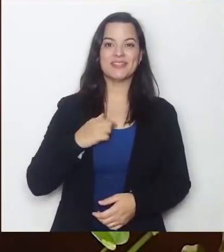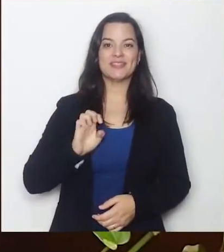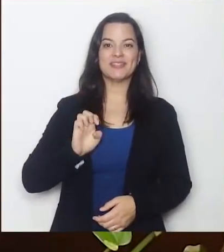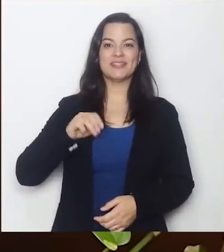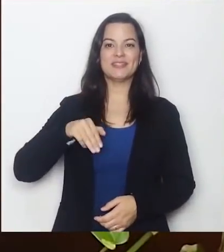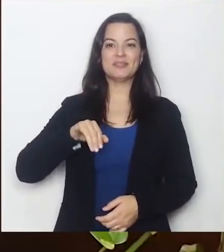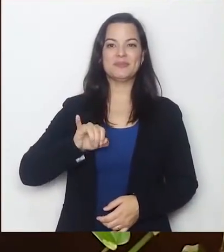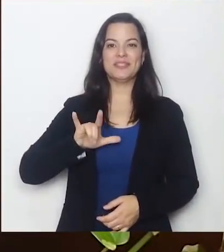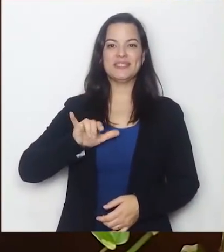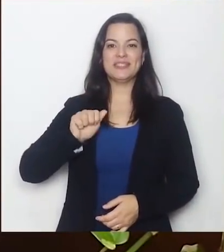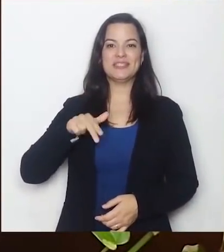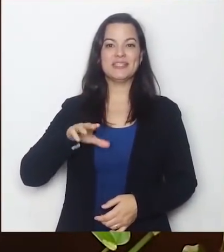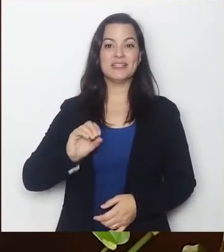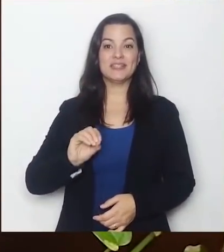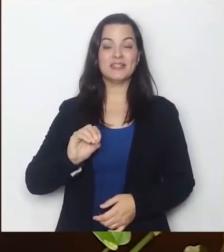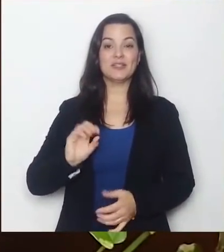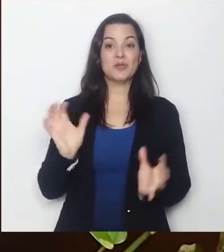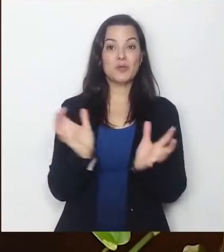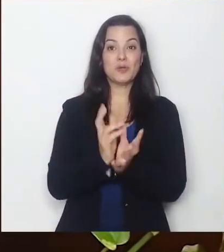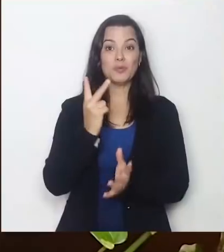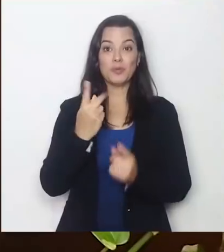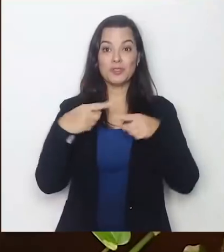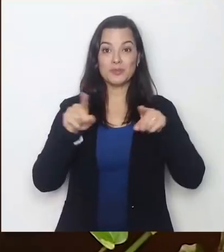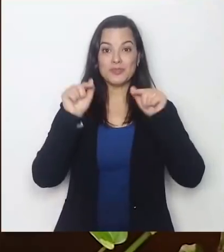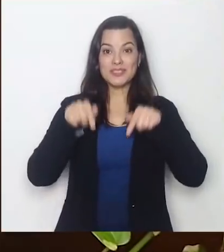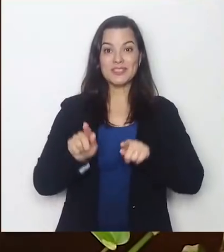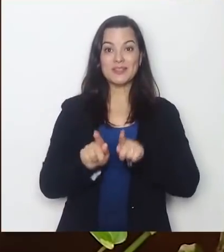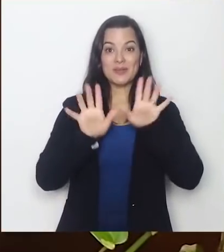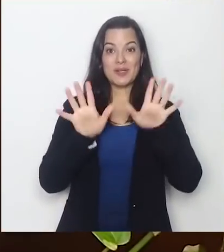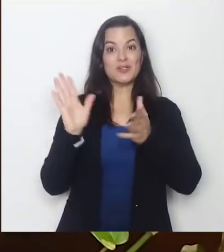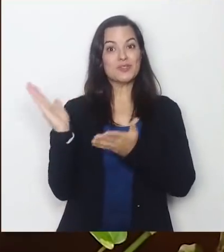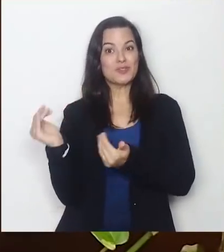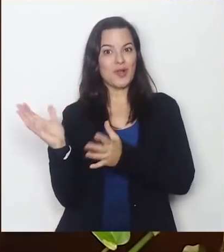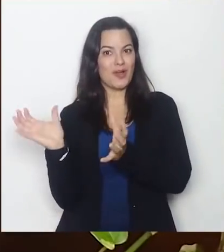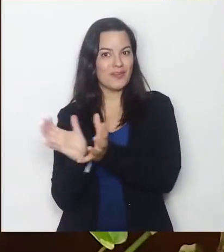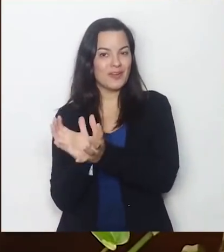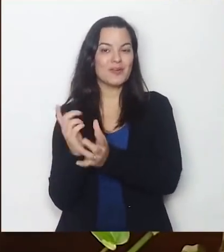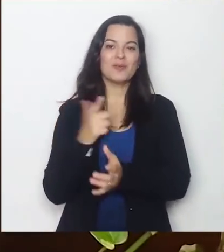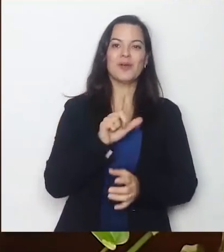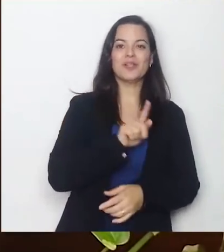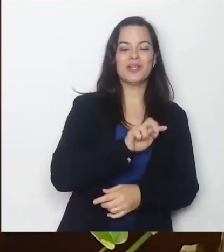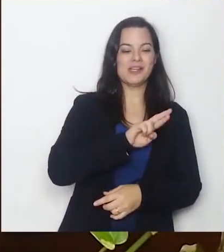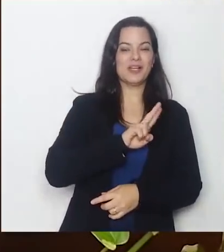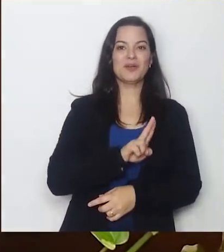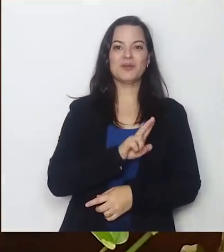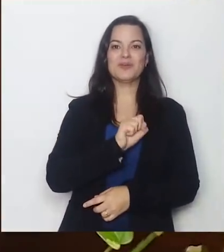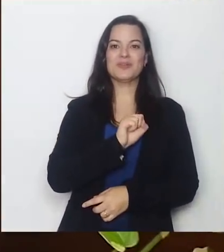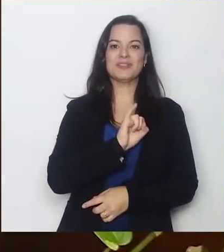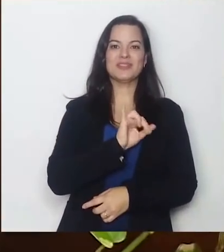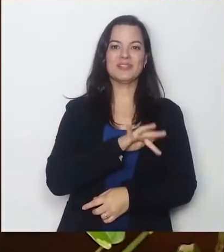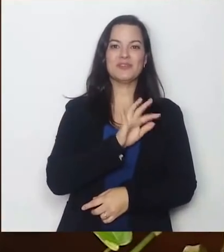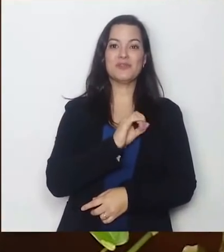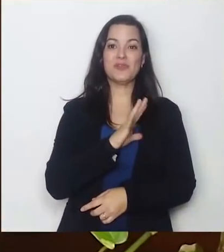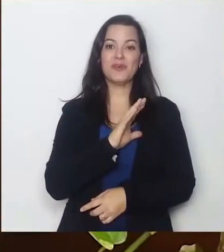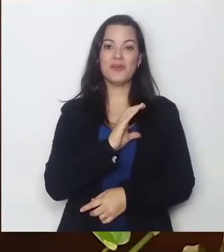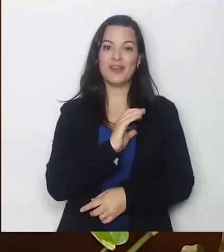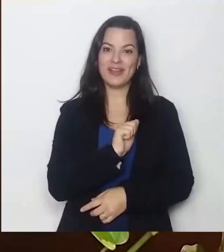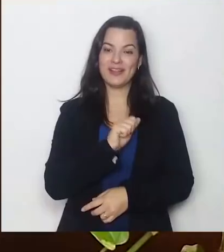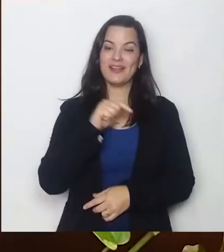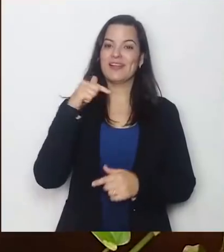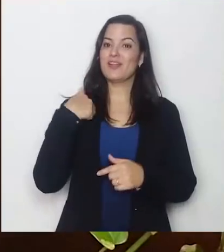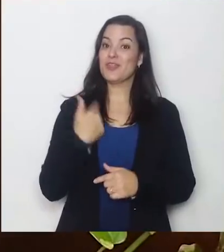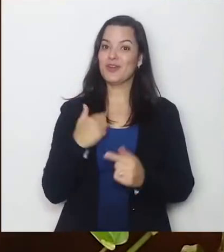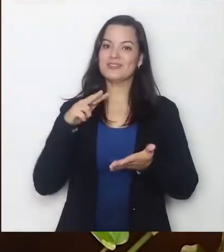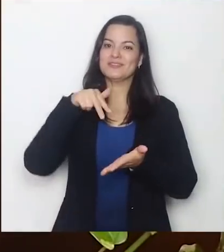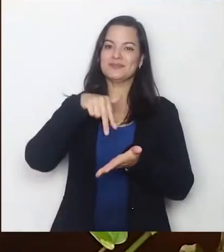Oi, eu sou o maestro Emiliano Patar, das orquestras de Guarulhos, a Orquestra Jovem Municipal e a Orquestra Sinfônica, e a gente está no Falando de